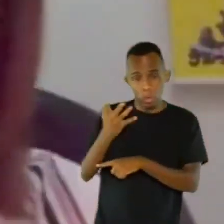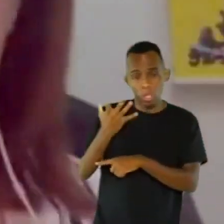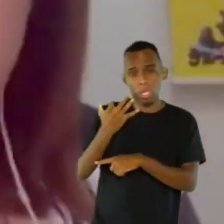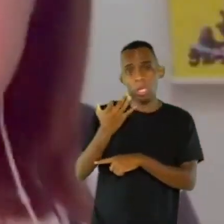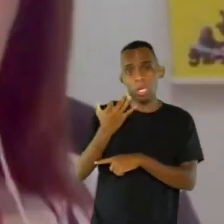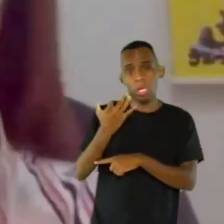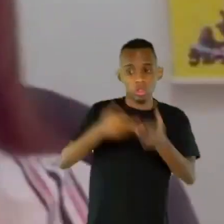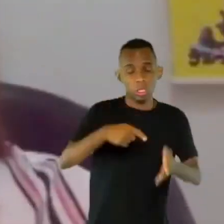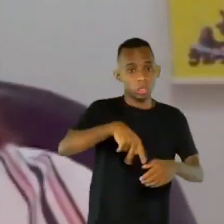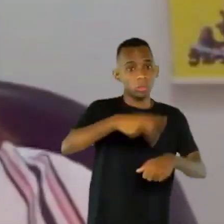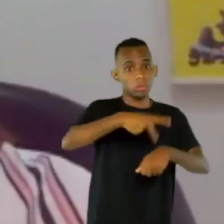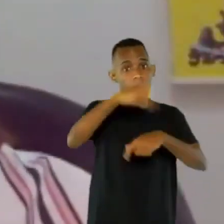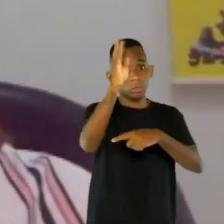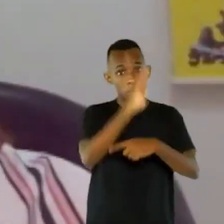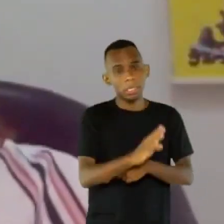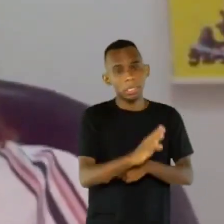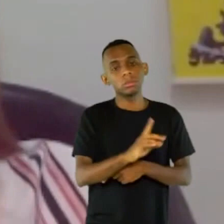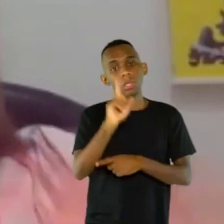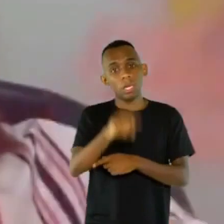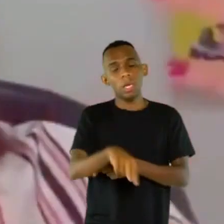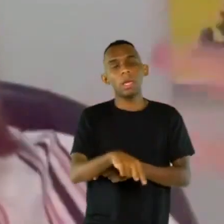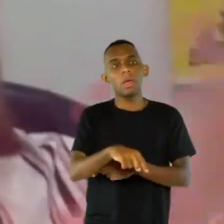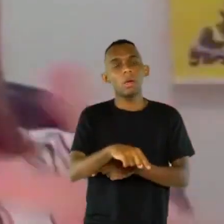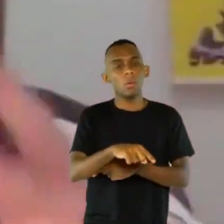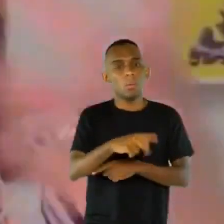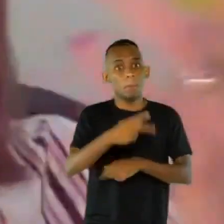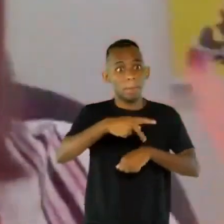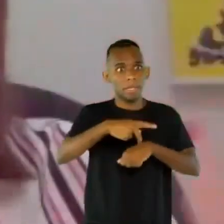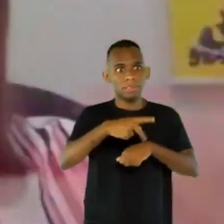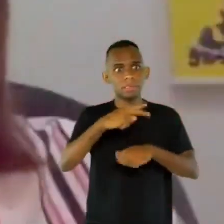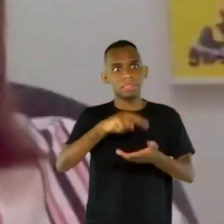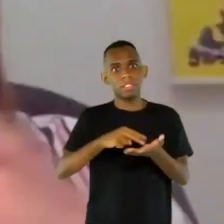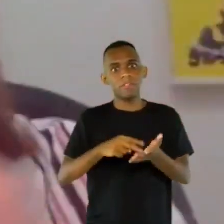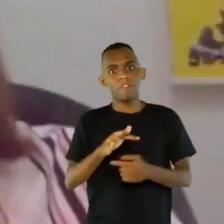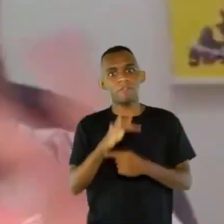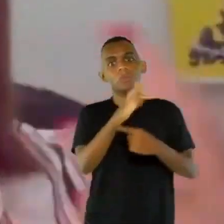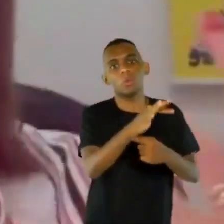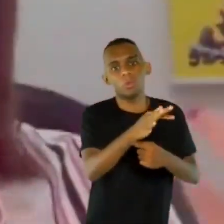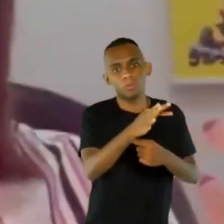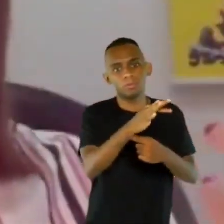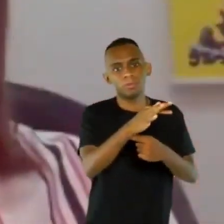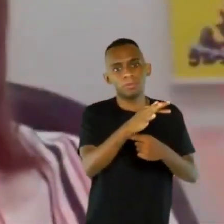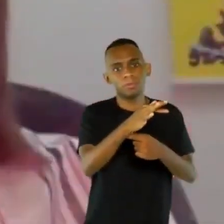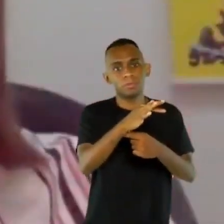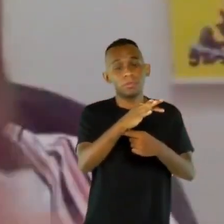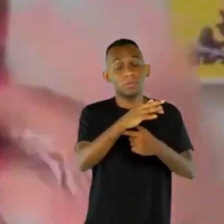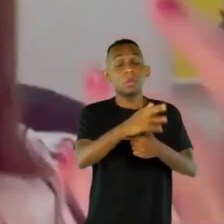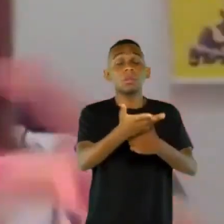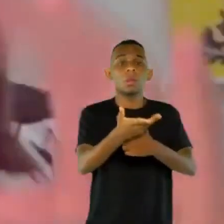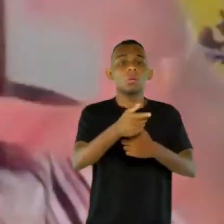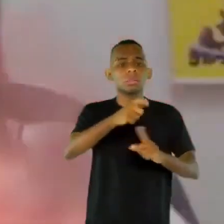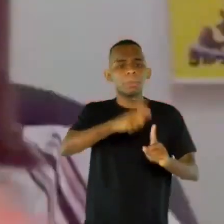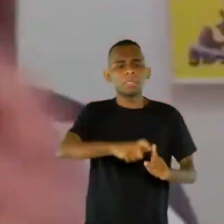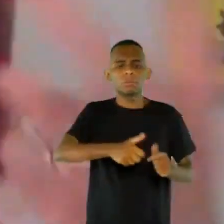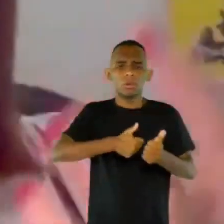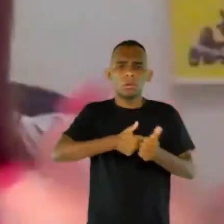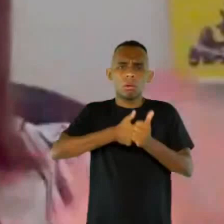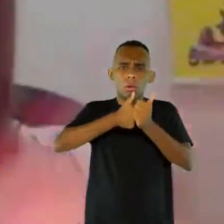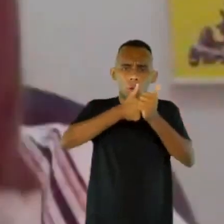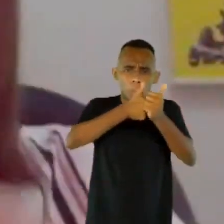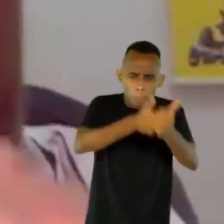é o país do futuro, né? E ele acompanha, enquanto ele está aqui no